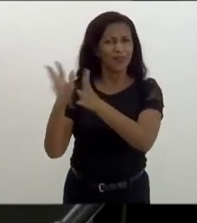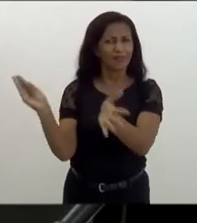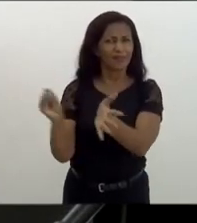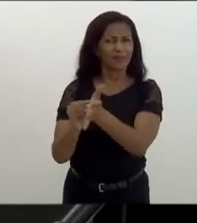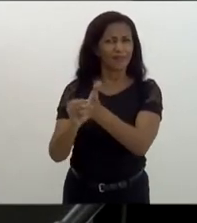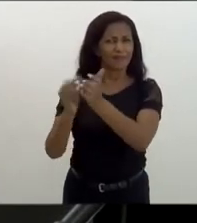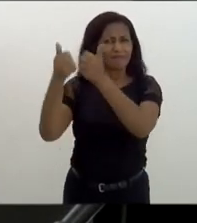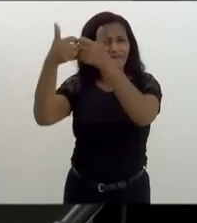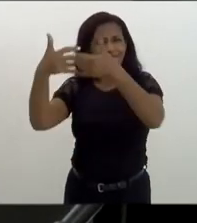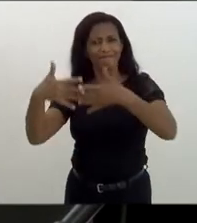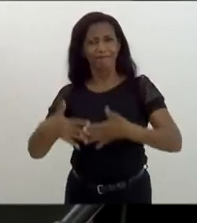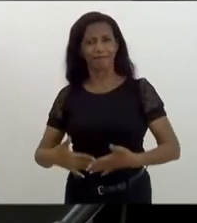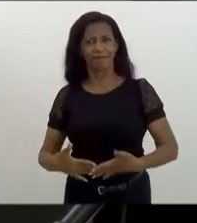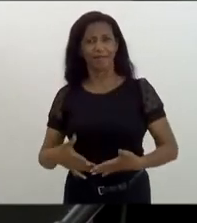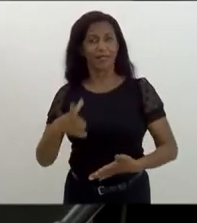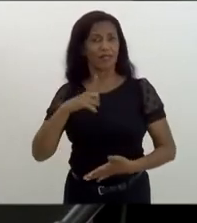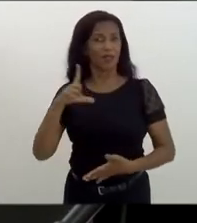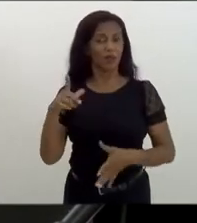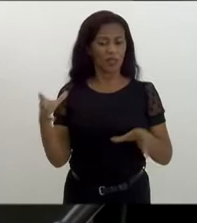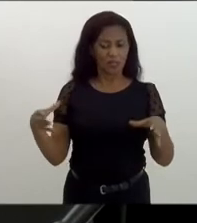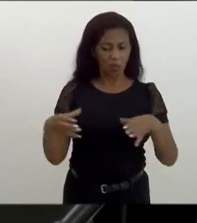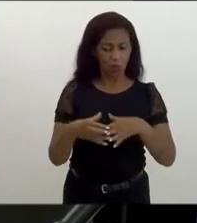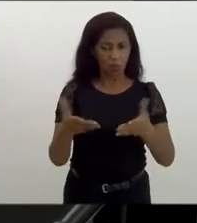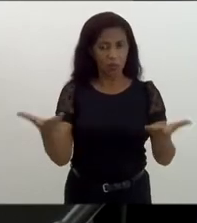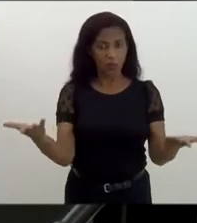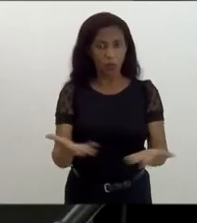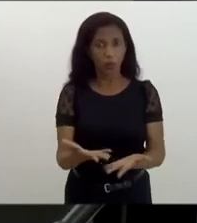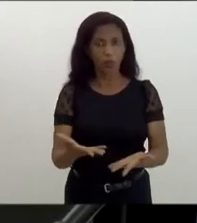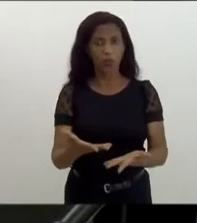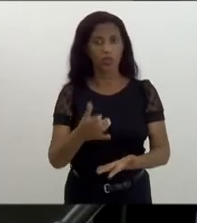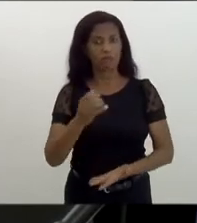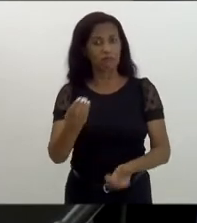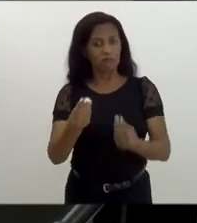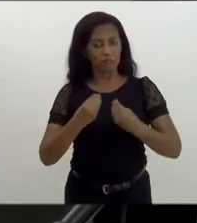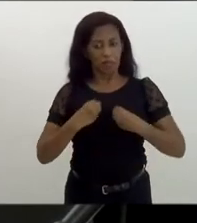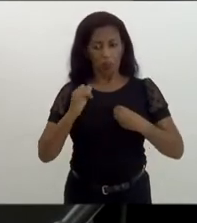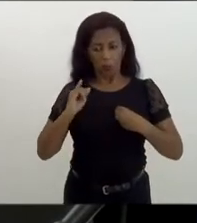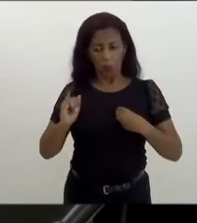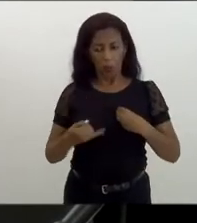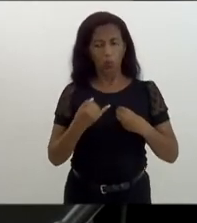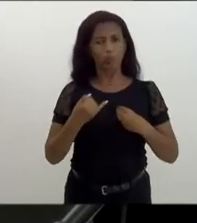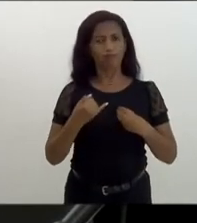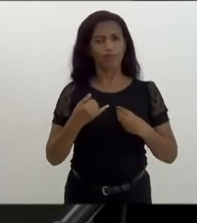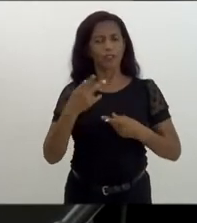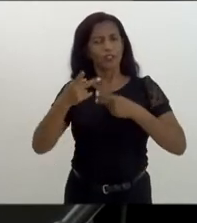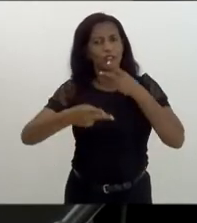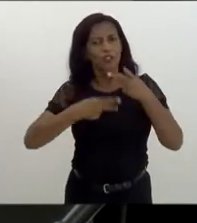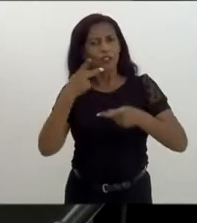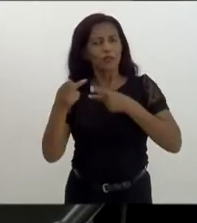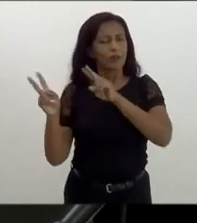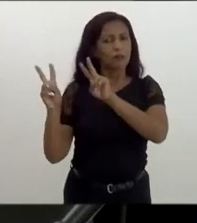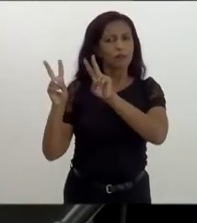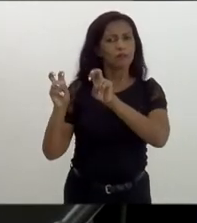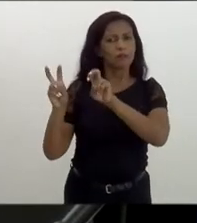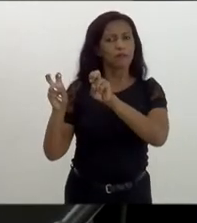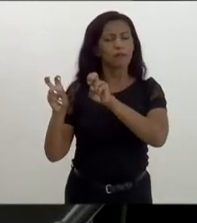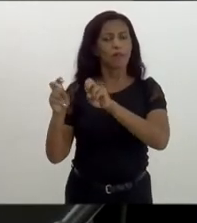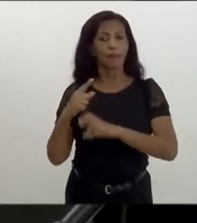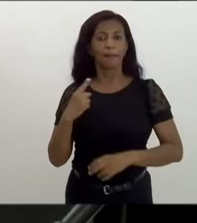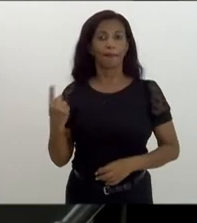ela esclareceu e ao ter essa comissão hoje nos dando oportunidade de poder falar sobre esse assunto